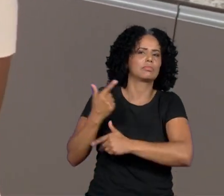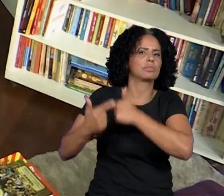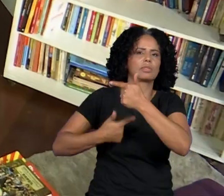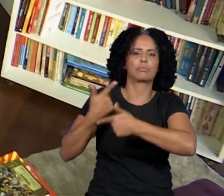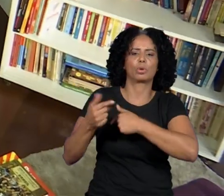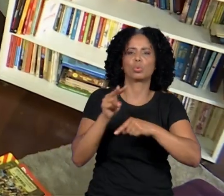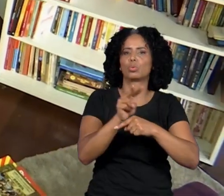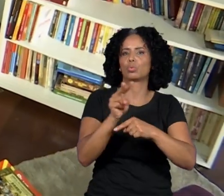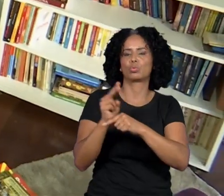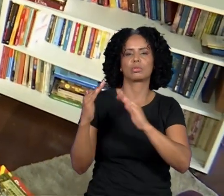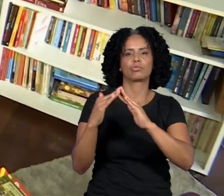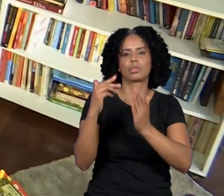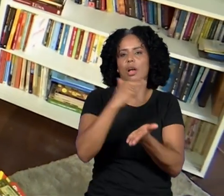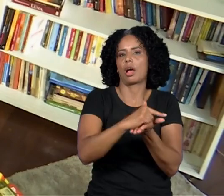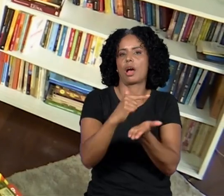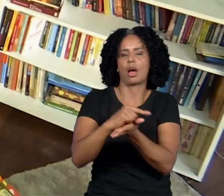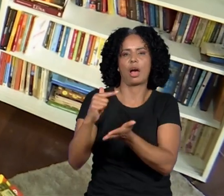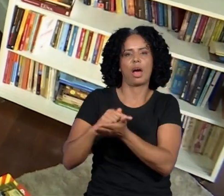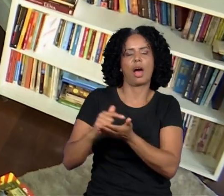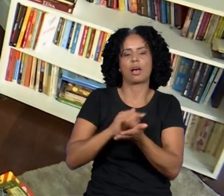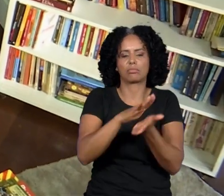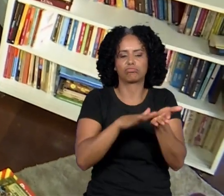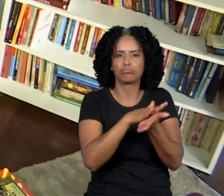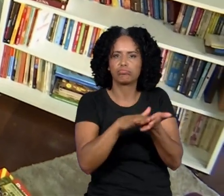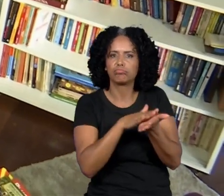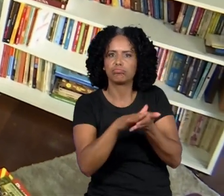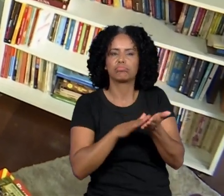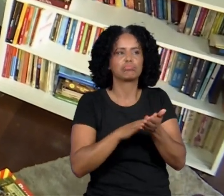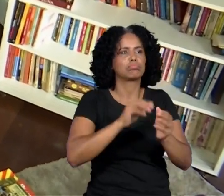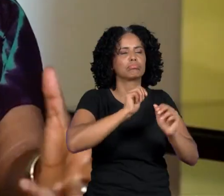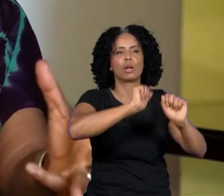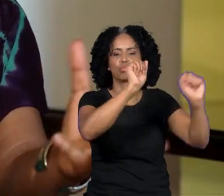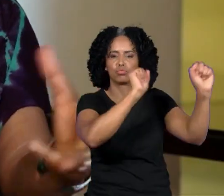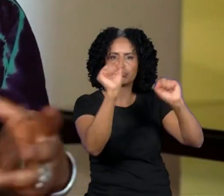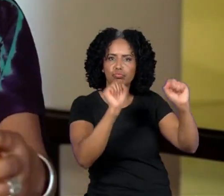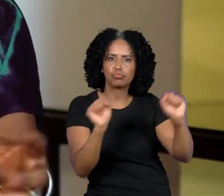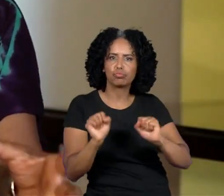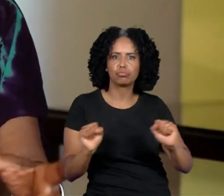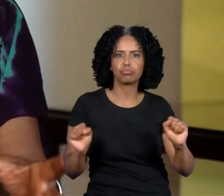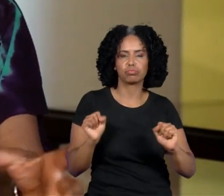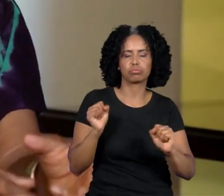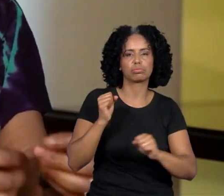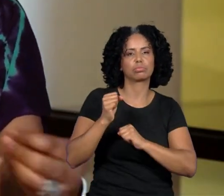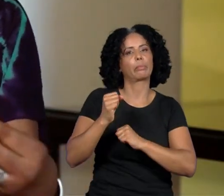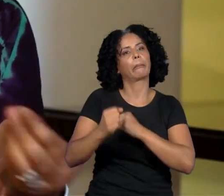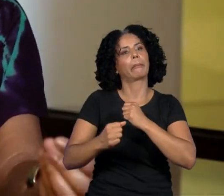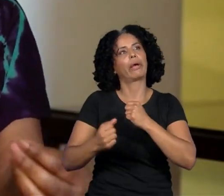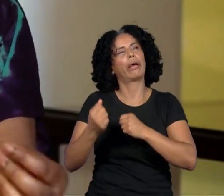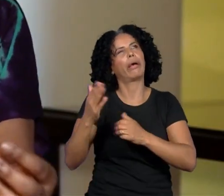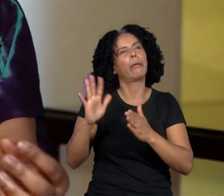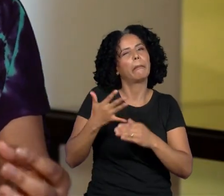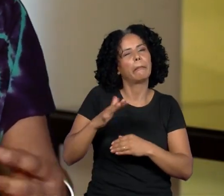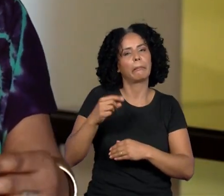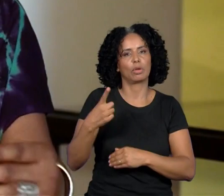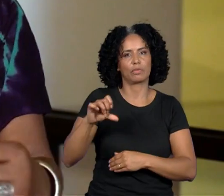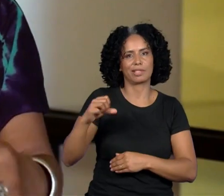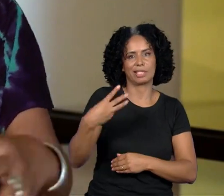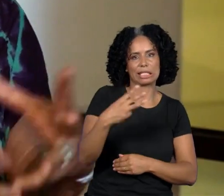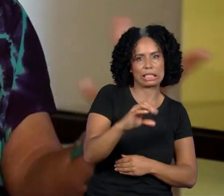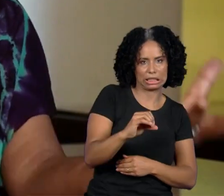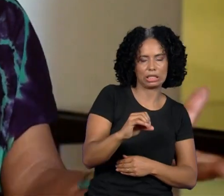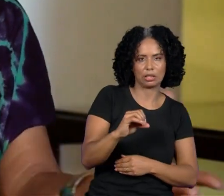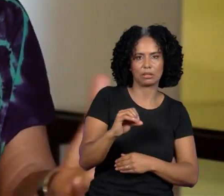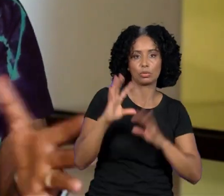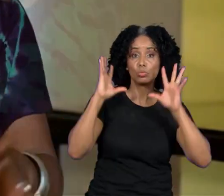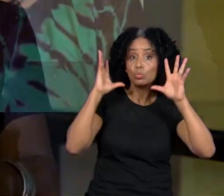de ordem doméstica, dentro dos seios familiares. Na década de 20, de 30, a gente já tem as discussões em razão